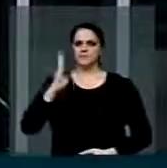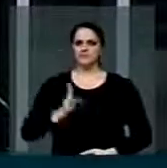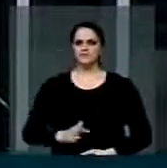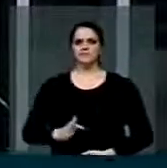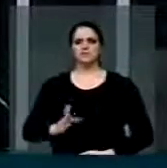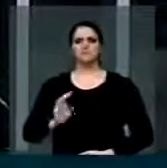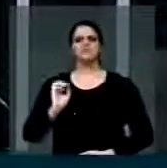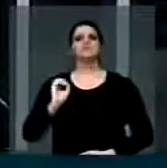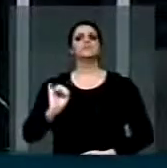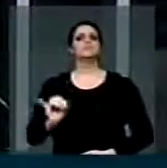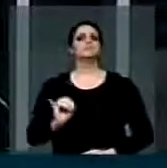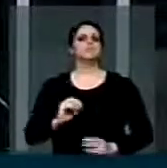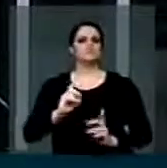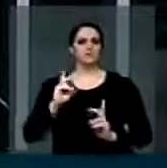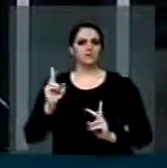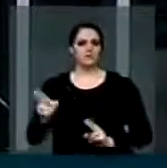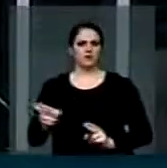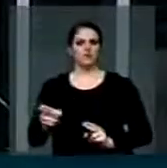a